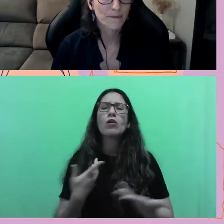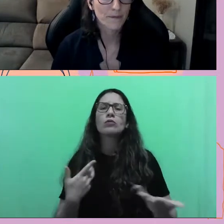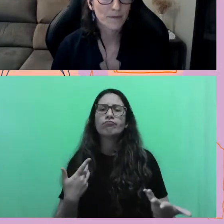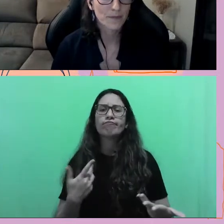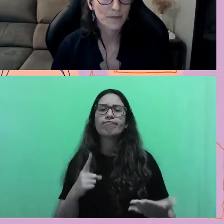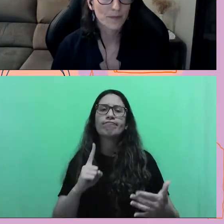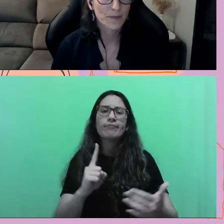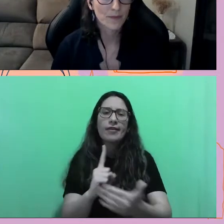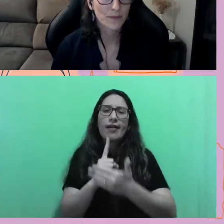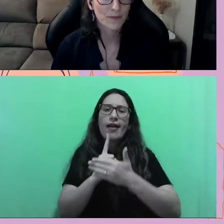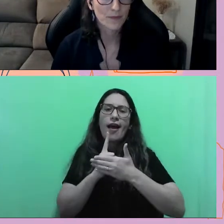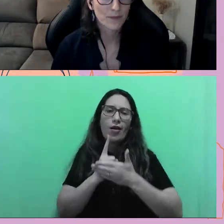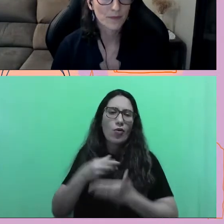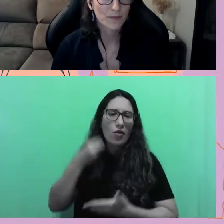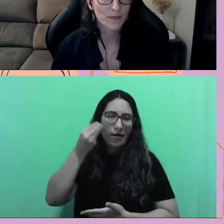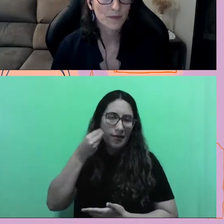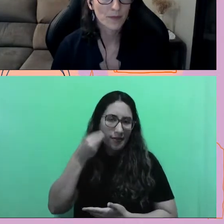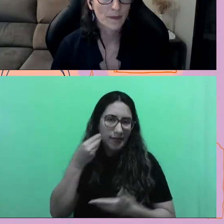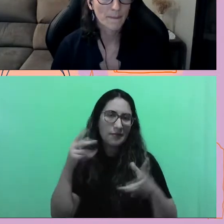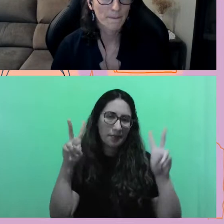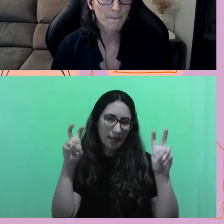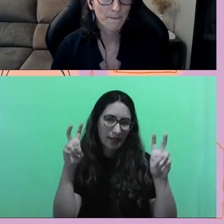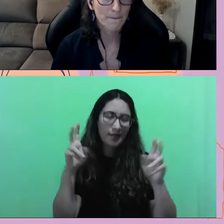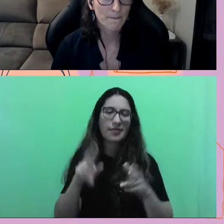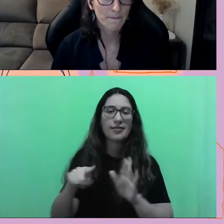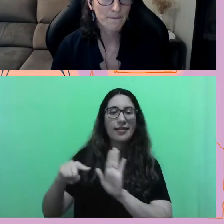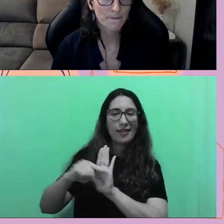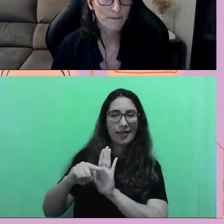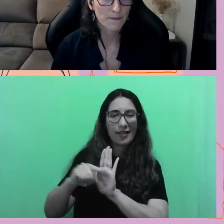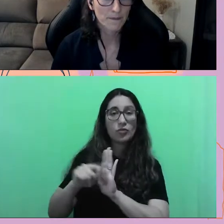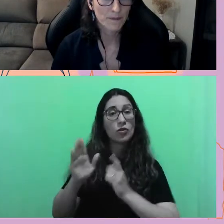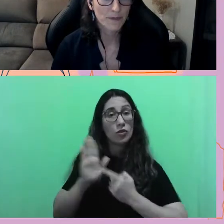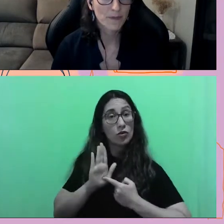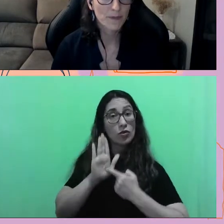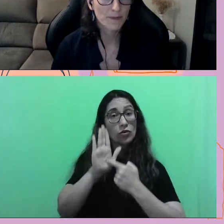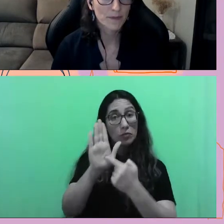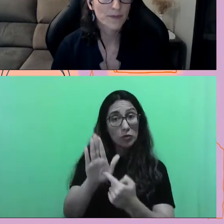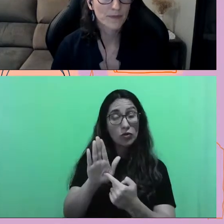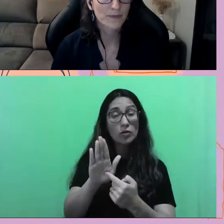tipo de questão? A gente apresenta as